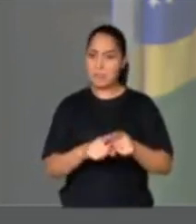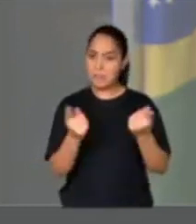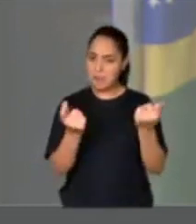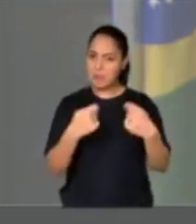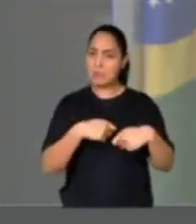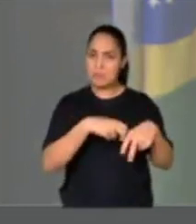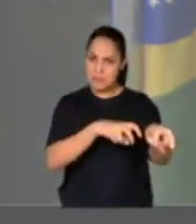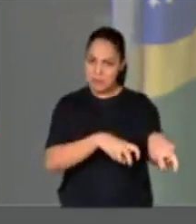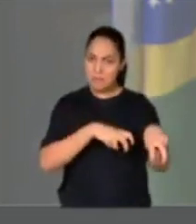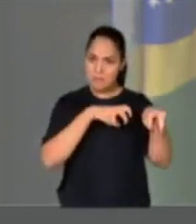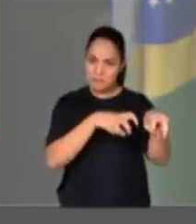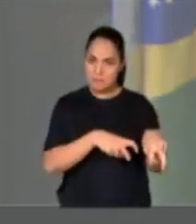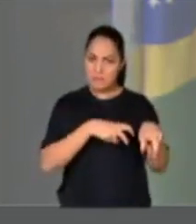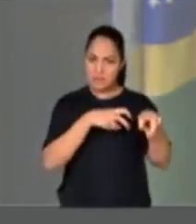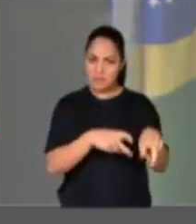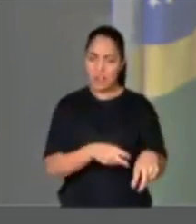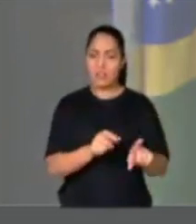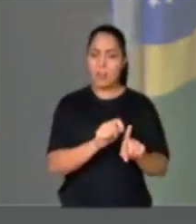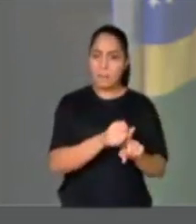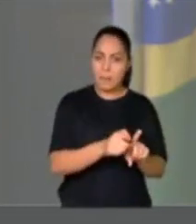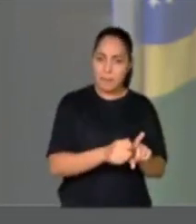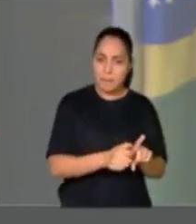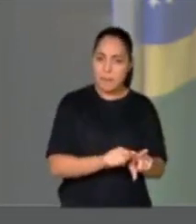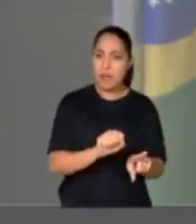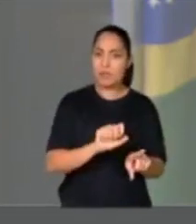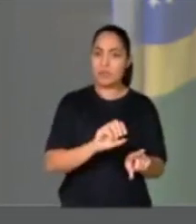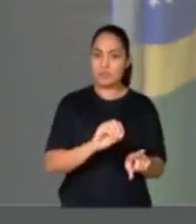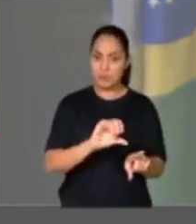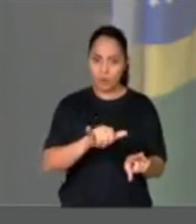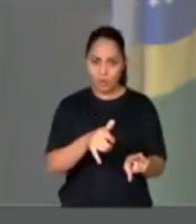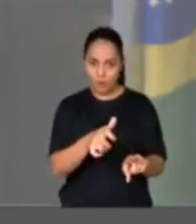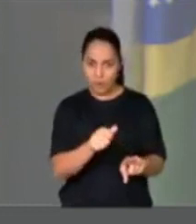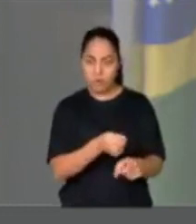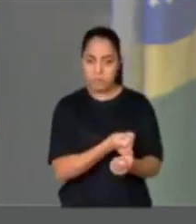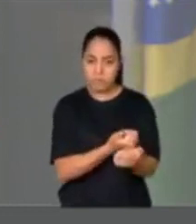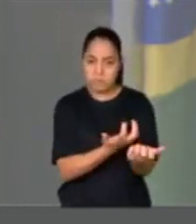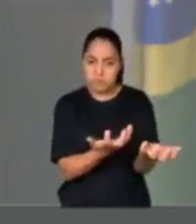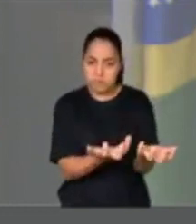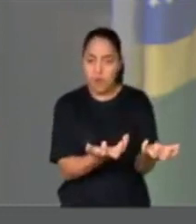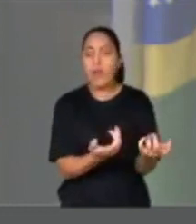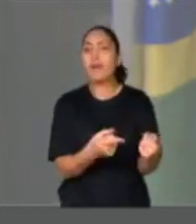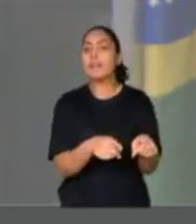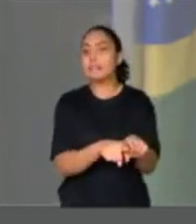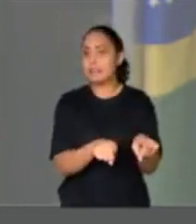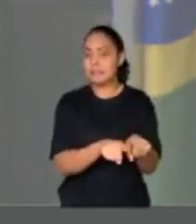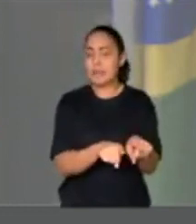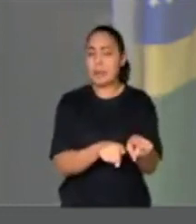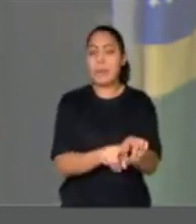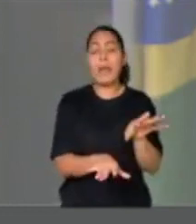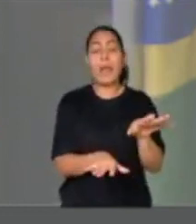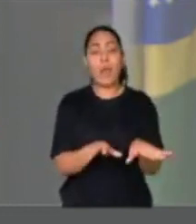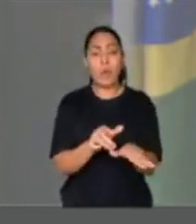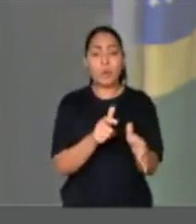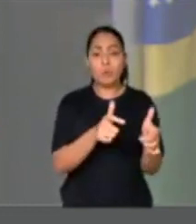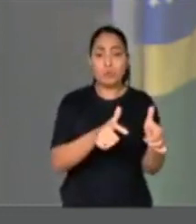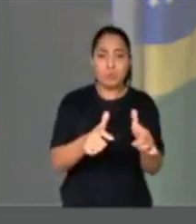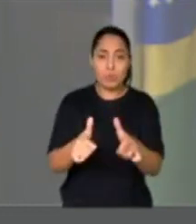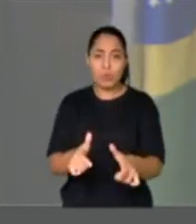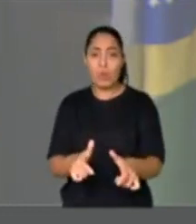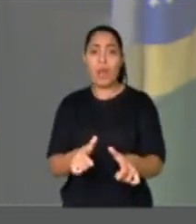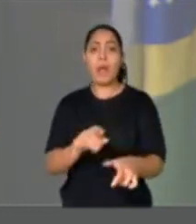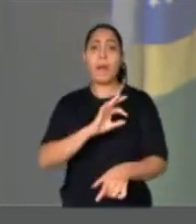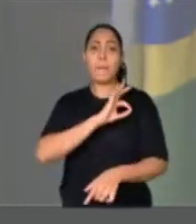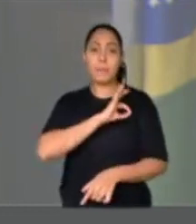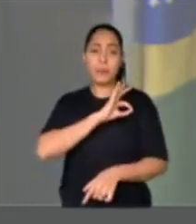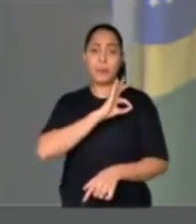de soja no Cerrado. A COBAN, a polícia comunitária, né, o modelo de polícia comunitária que hoje é uma